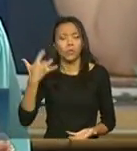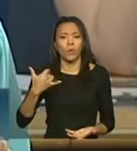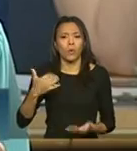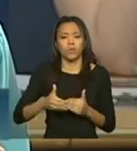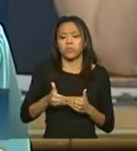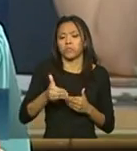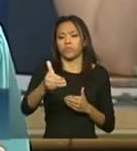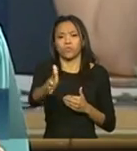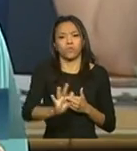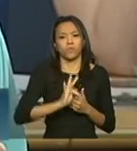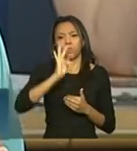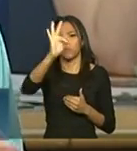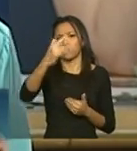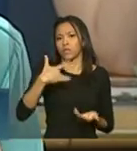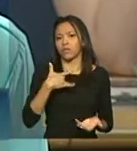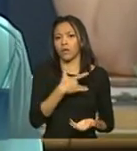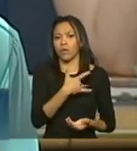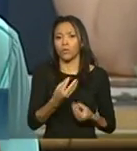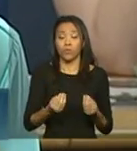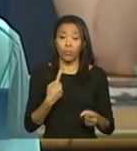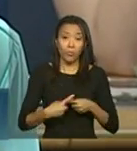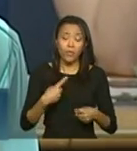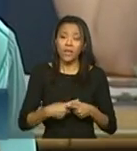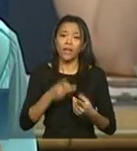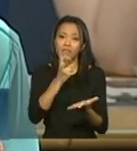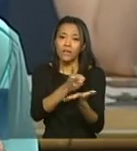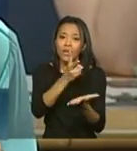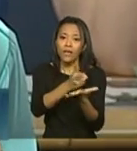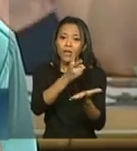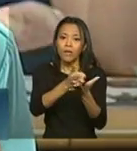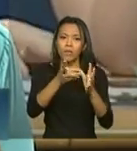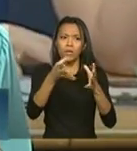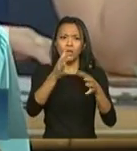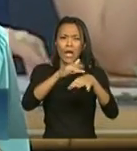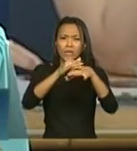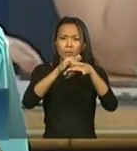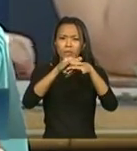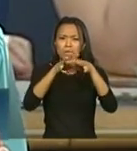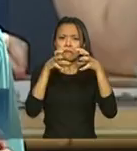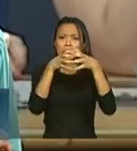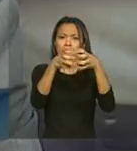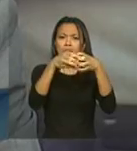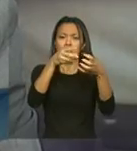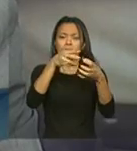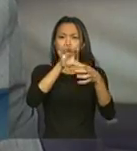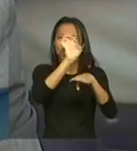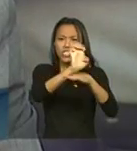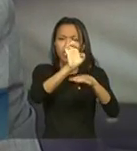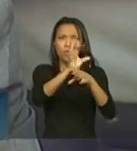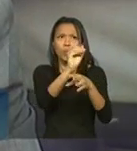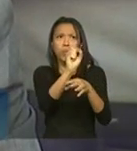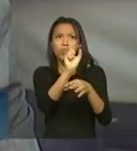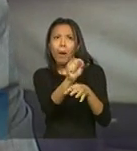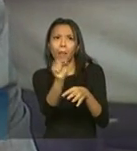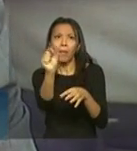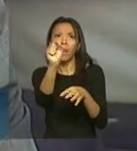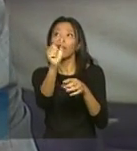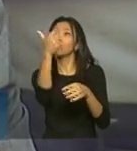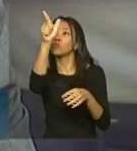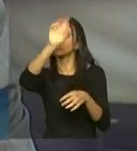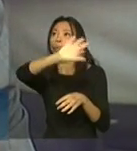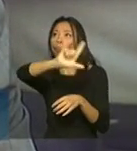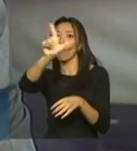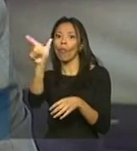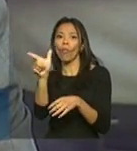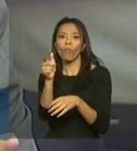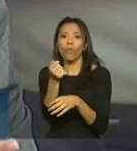a hanseníase? Por que ela se concentra naquela região que foi mostrado para a gente? Eu vou responder a primeira parte da pergunta, a